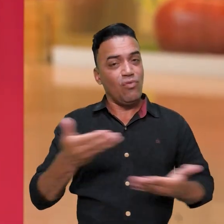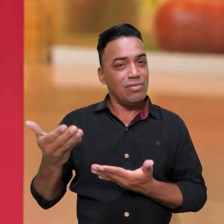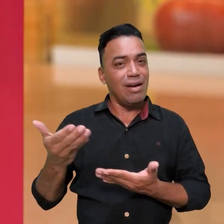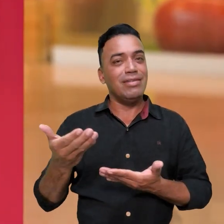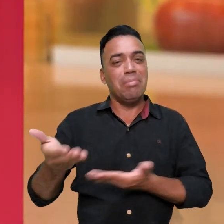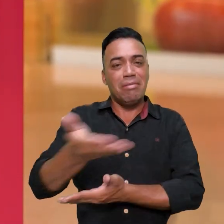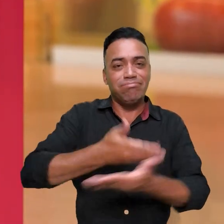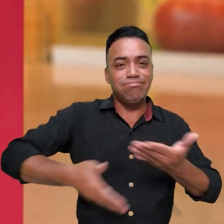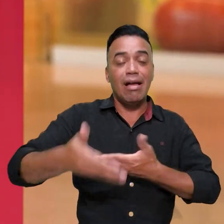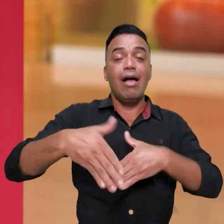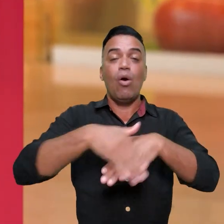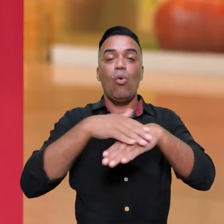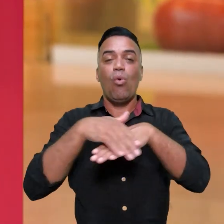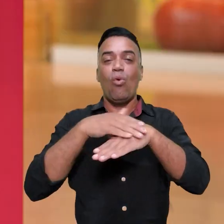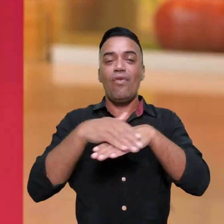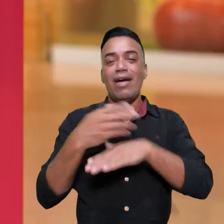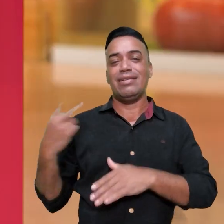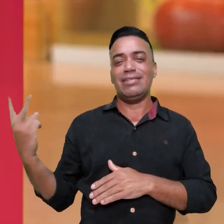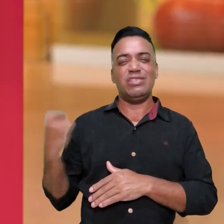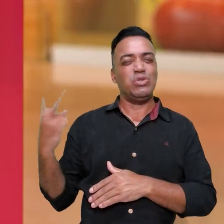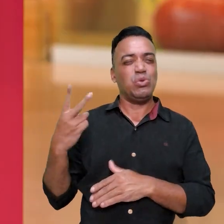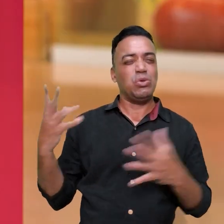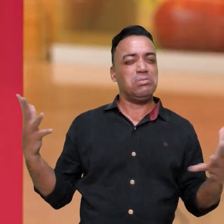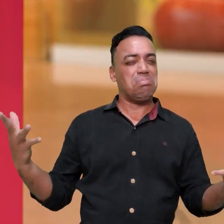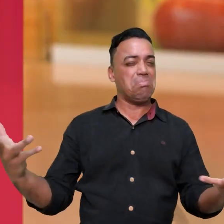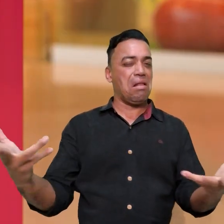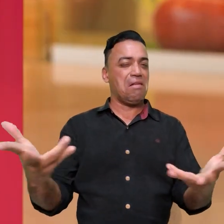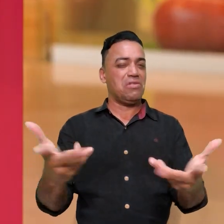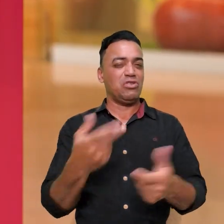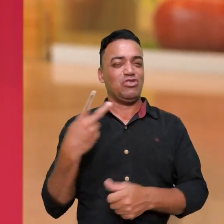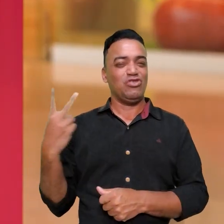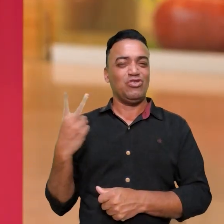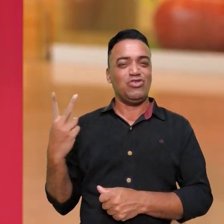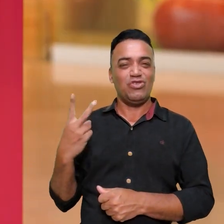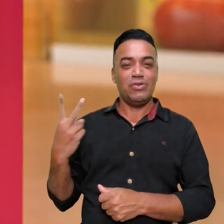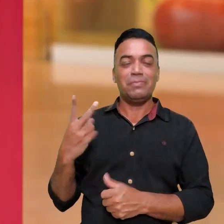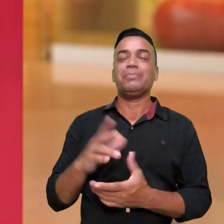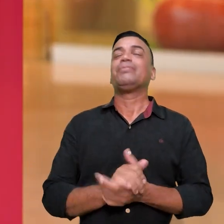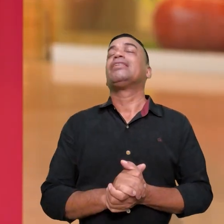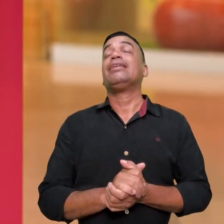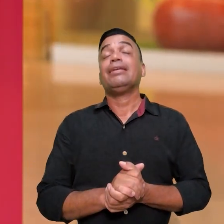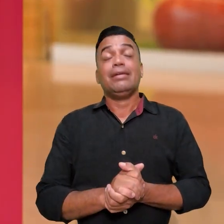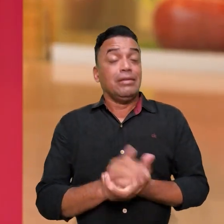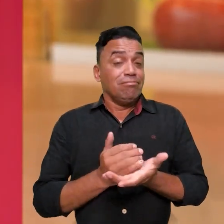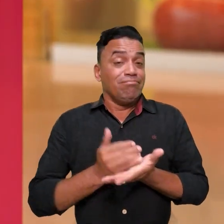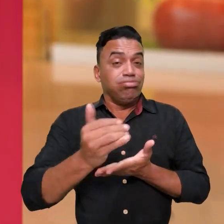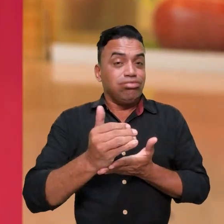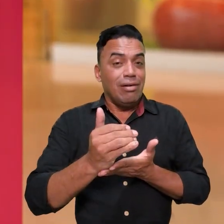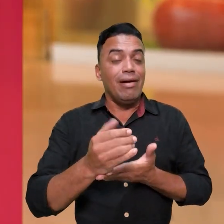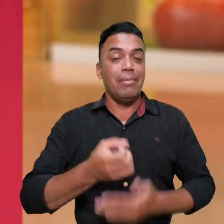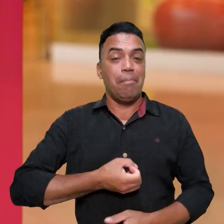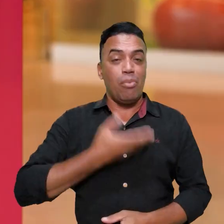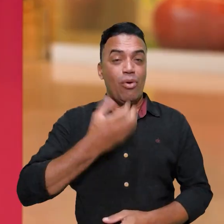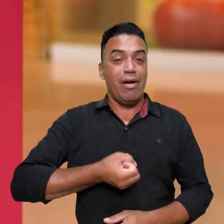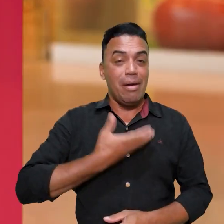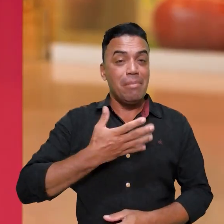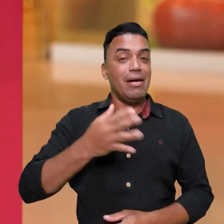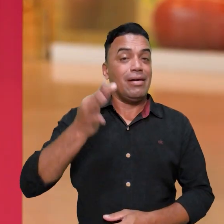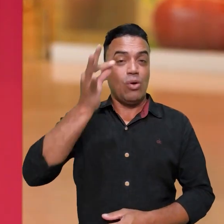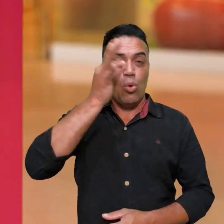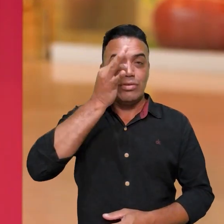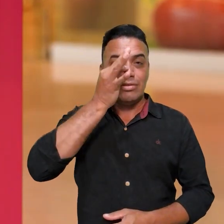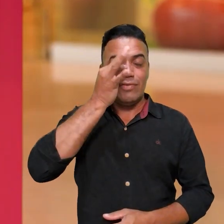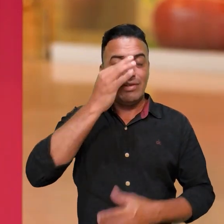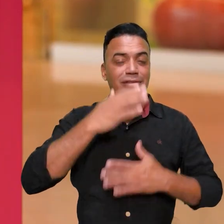para mediar essa conversa entre esses dois gigantes aqui. O pontapé é o poema da Conceição Evaristo,